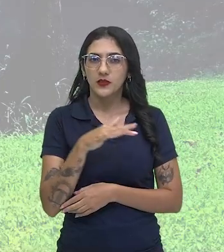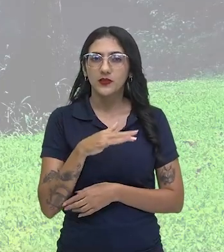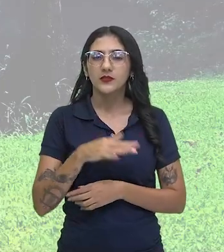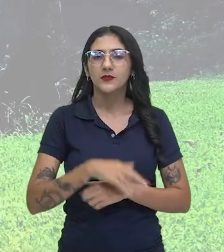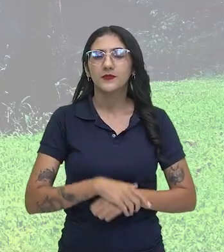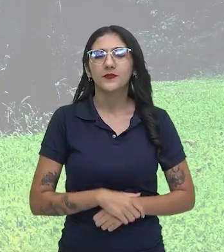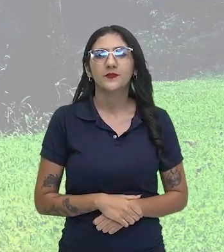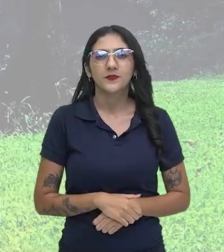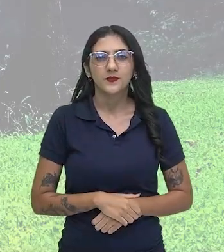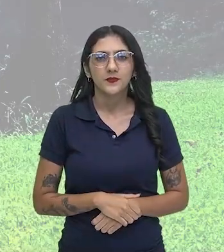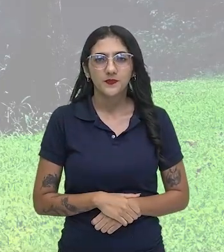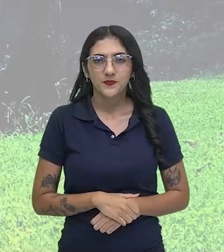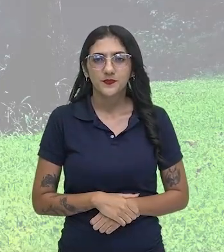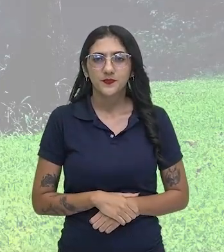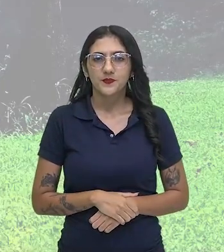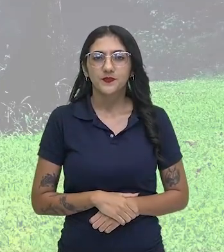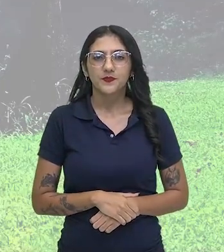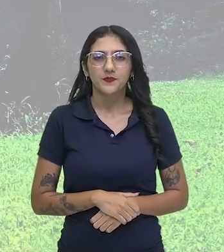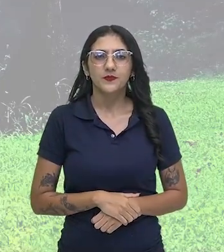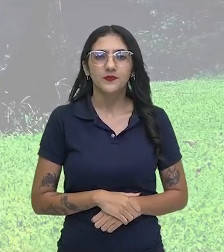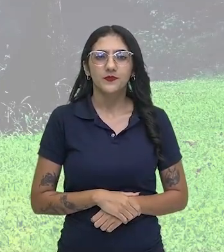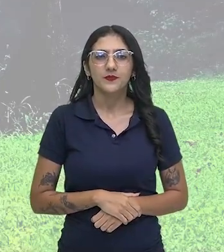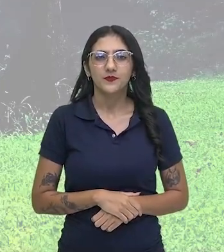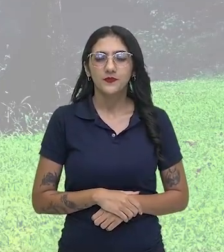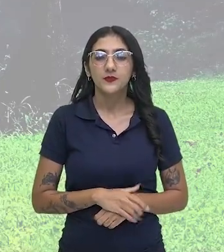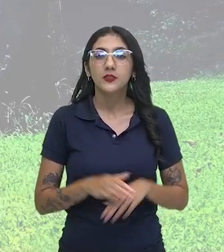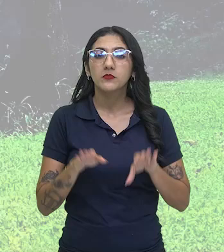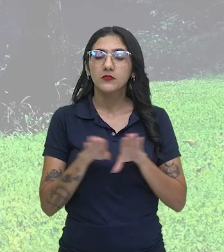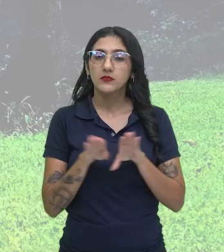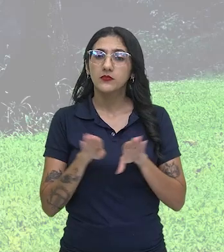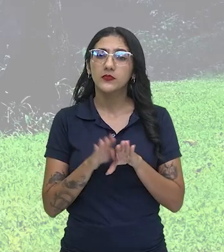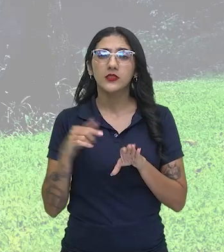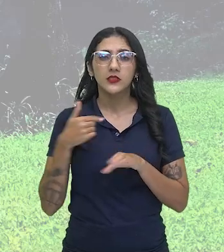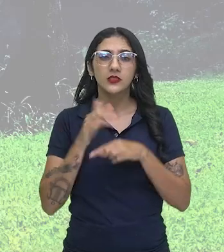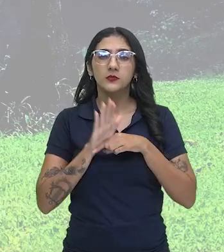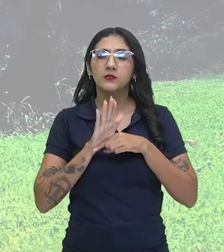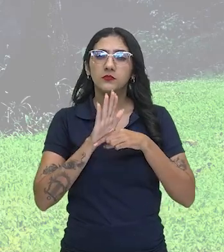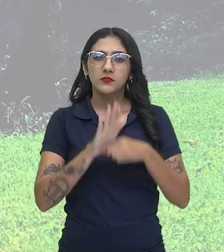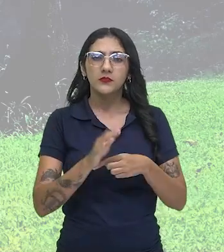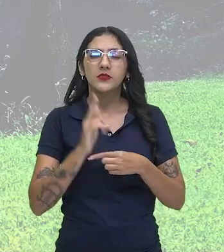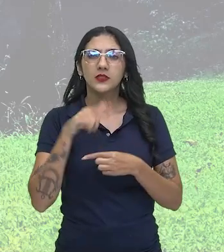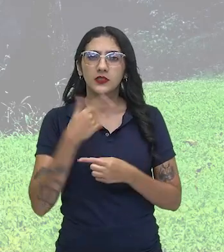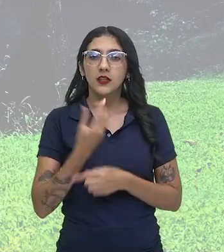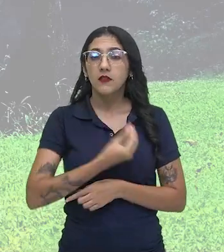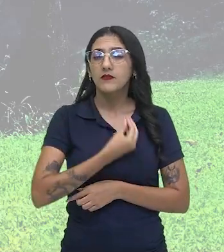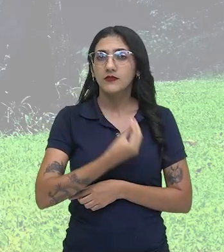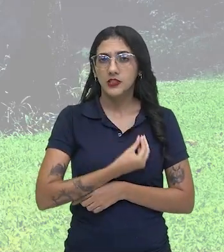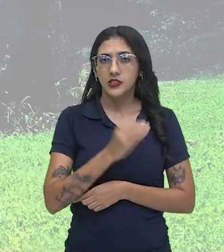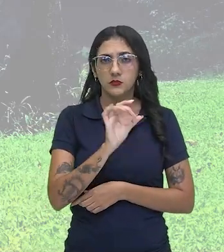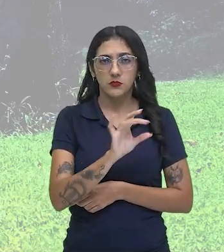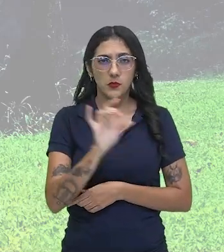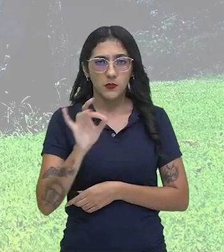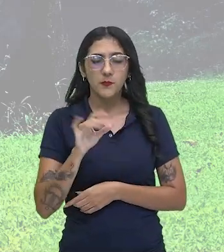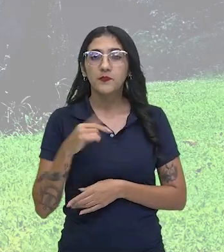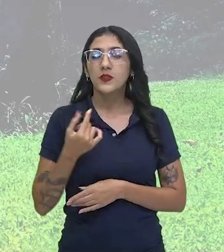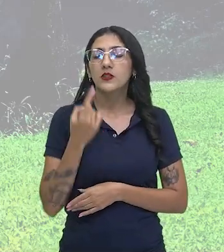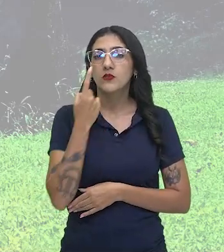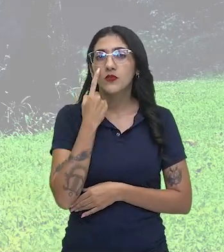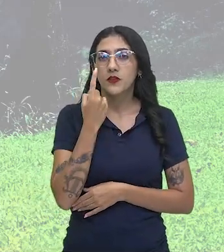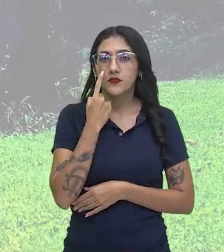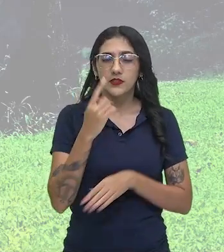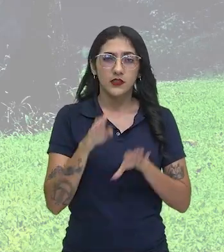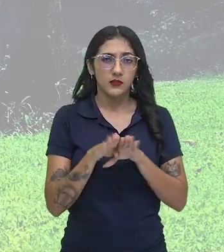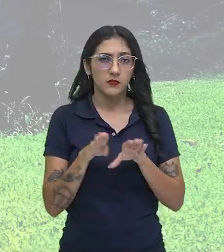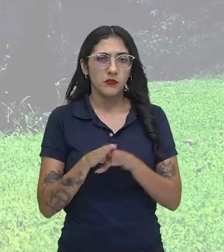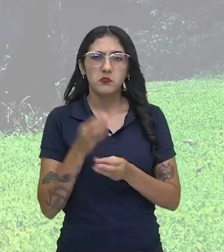Isso mesmo. E além da gente mostrar para vocês, né, esses tipos de trabalho, são a realidade de vocês aí, nós vamos ver também como a